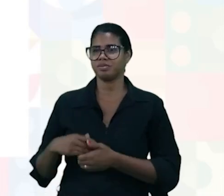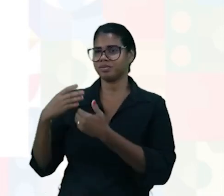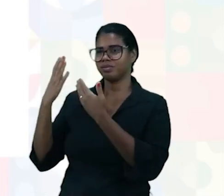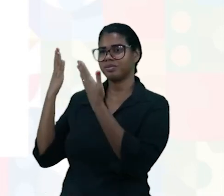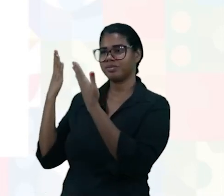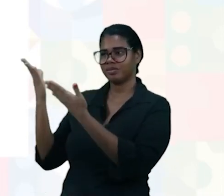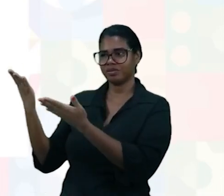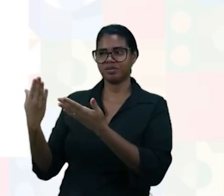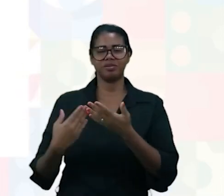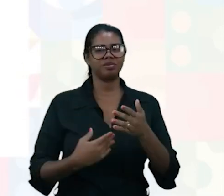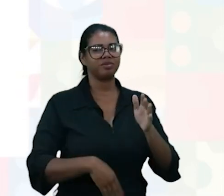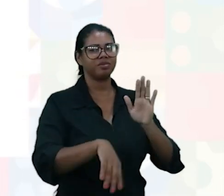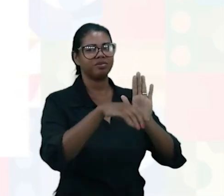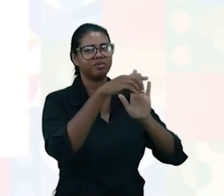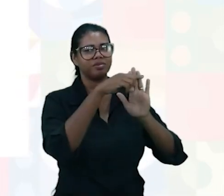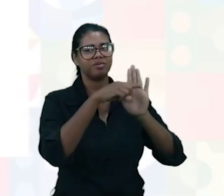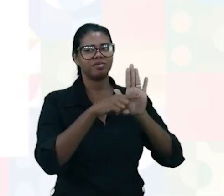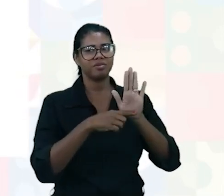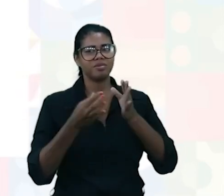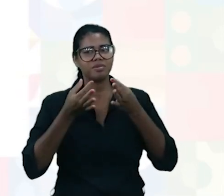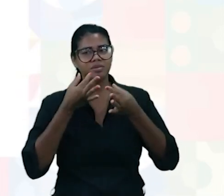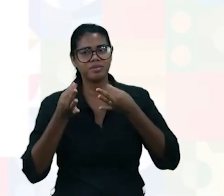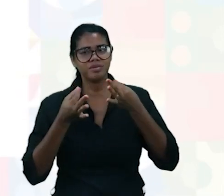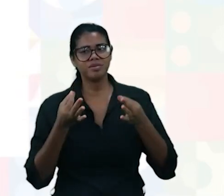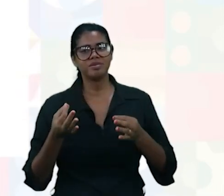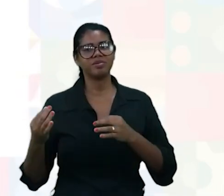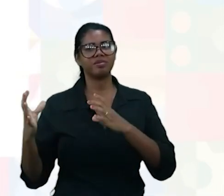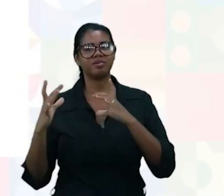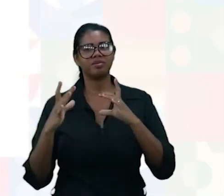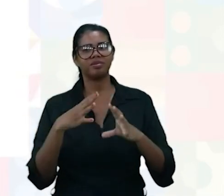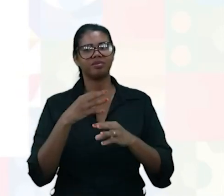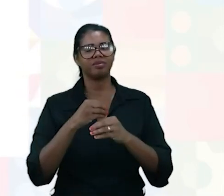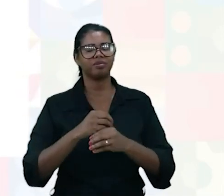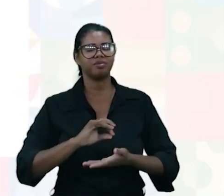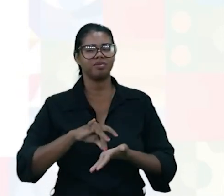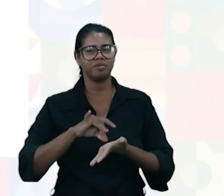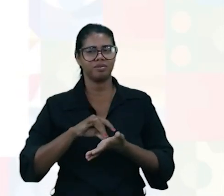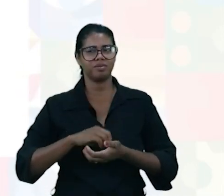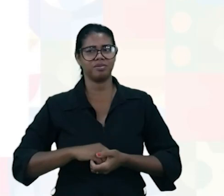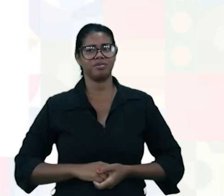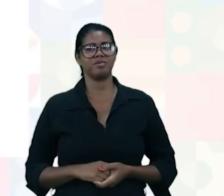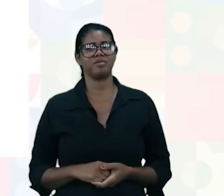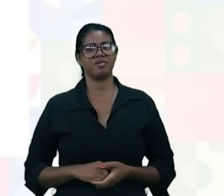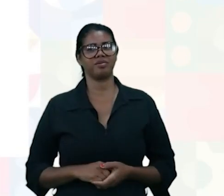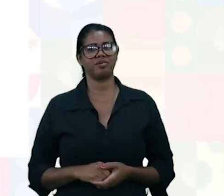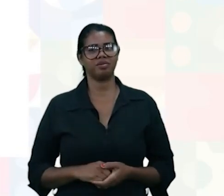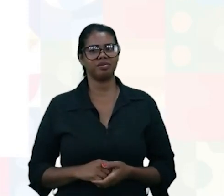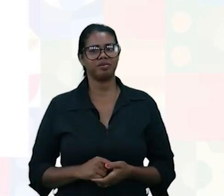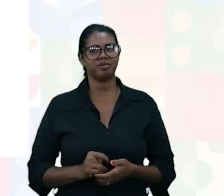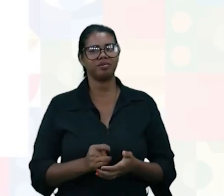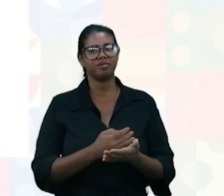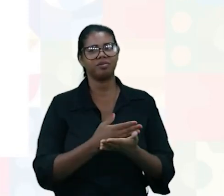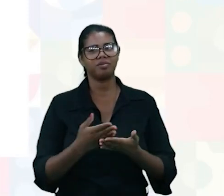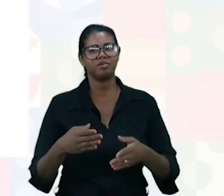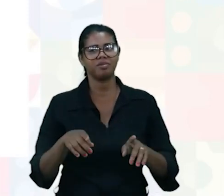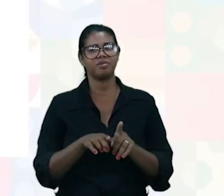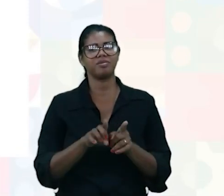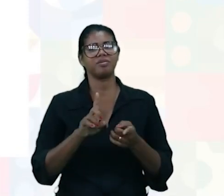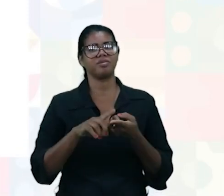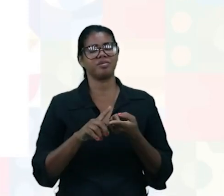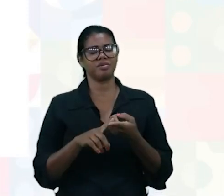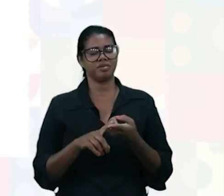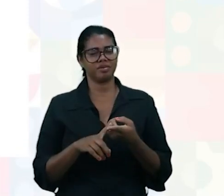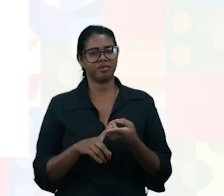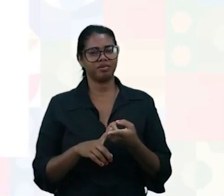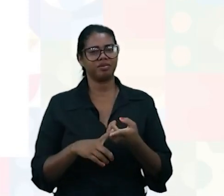classificações, entender toda essa discussão. Mas no e-book a gente trabalha melhor isso. Um dos principais inspiradores